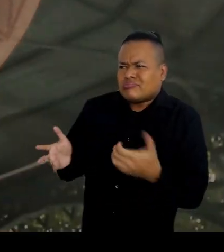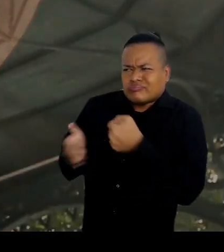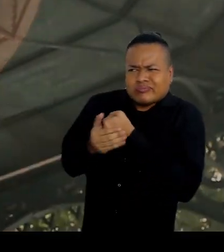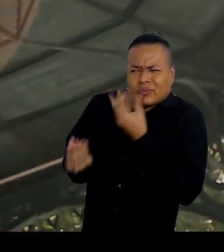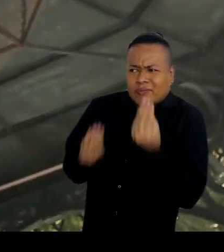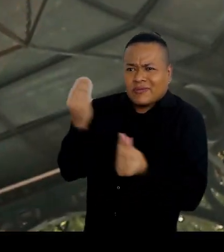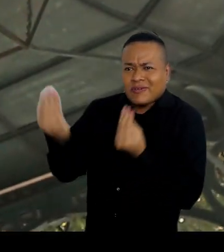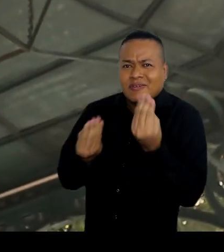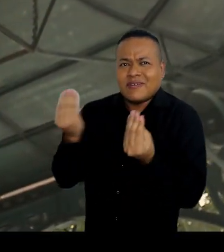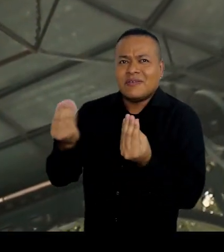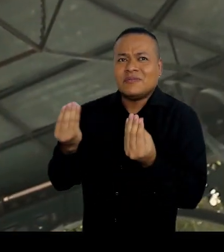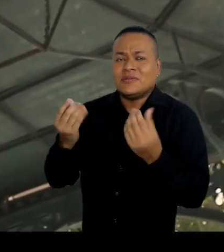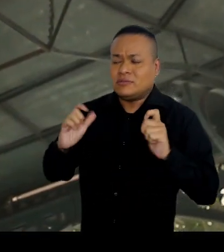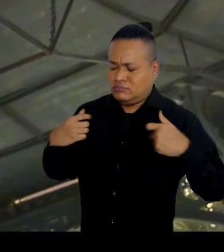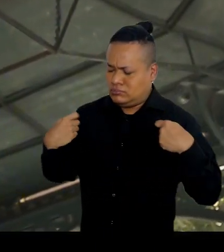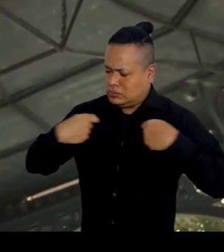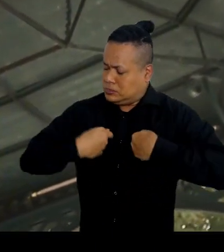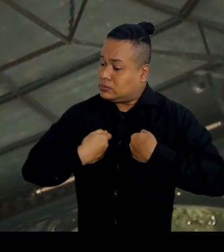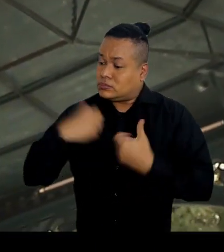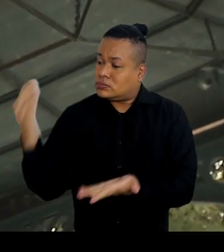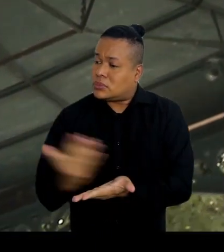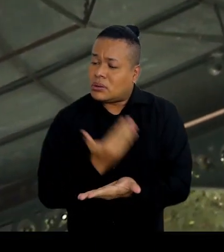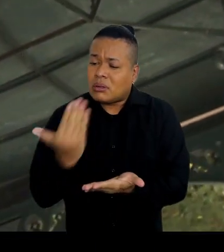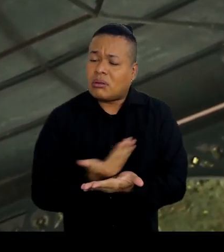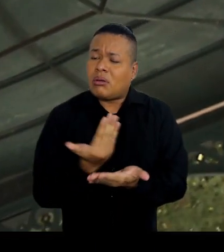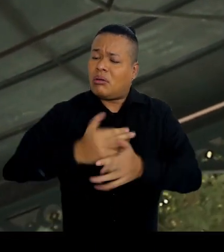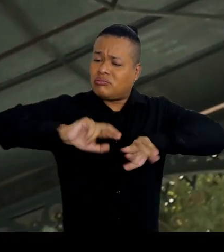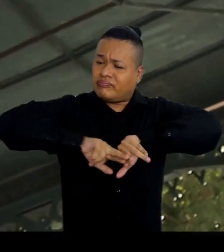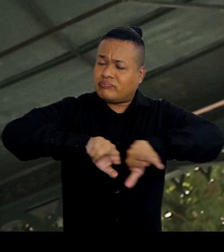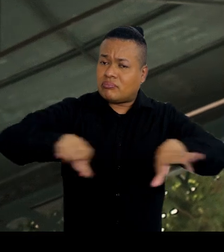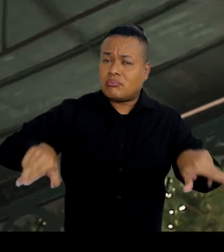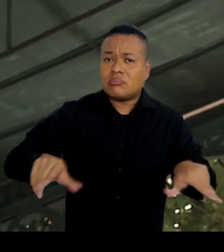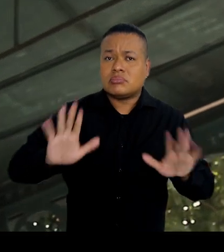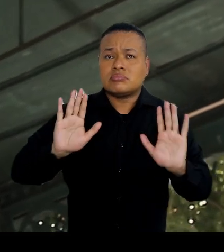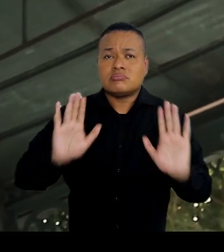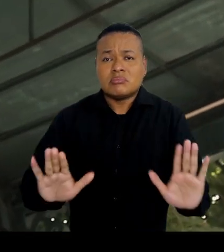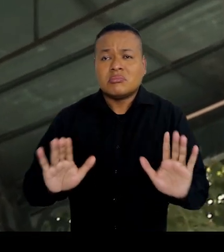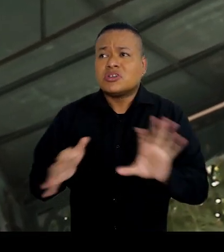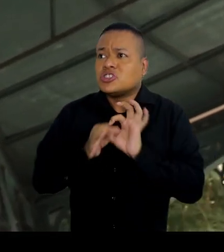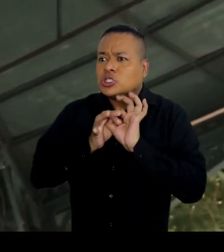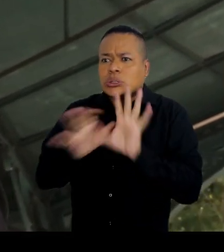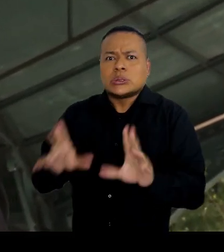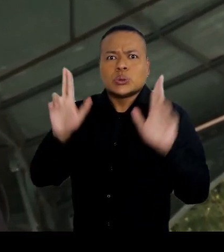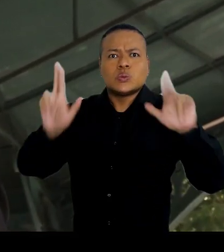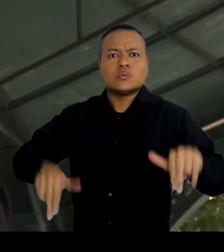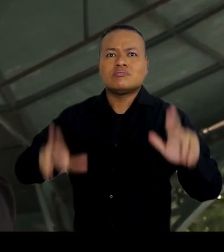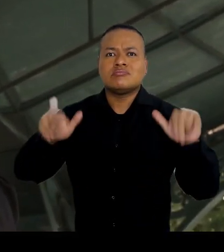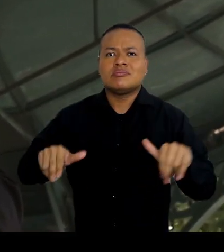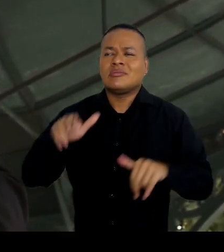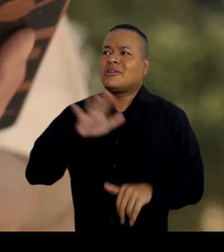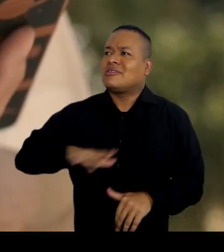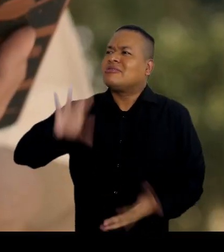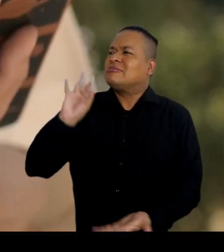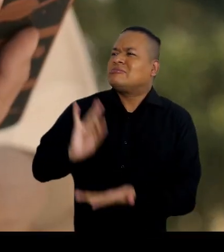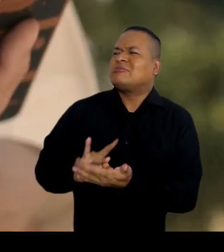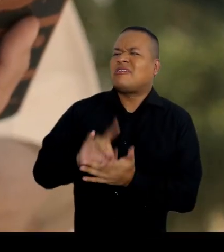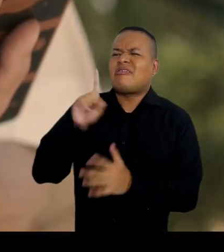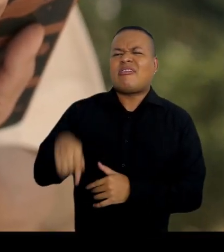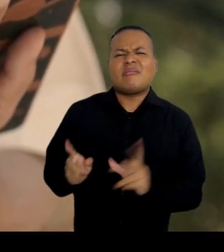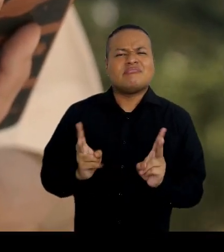enigma, avesso ao paletó, caderno esparso, nada o liberta nunca deste